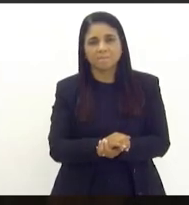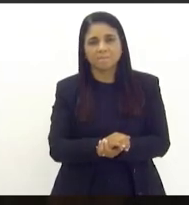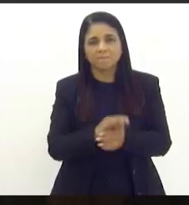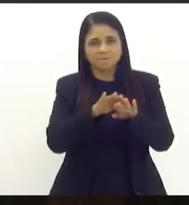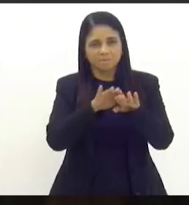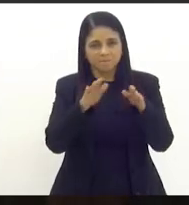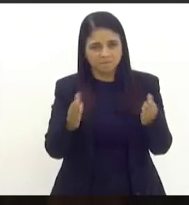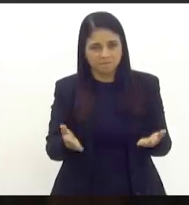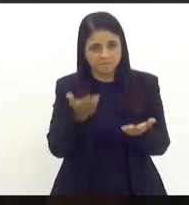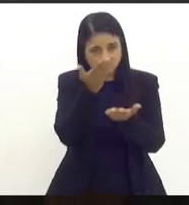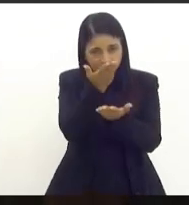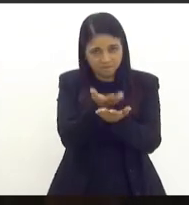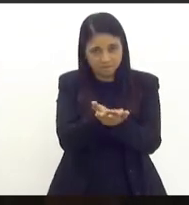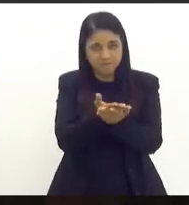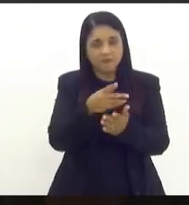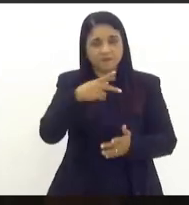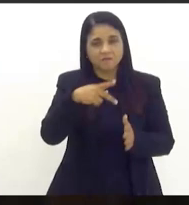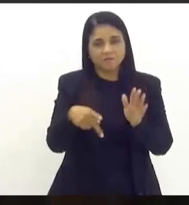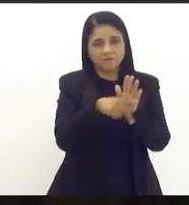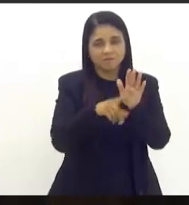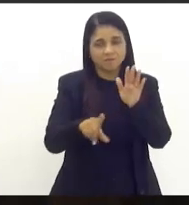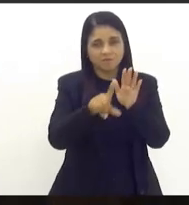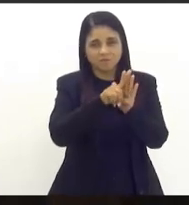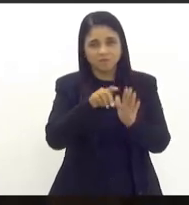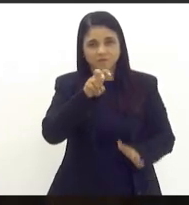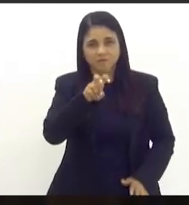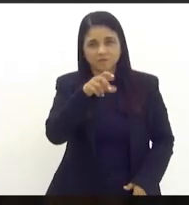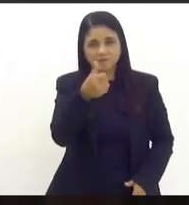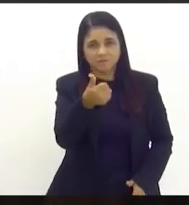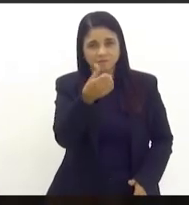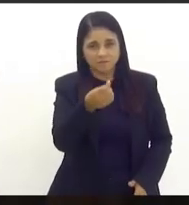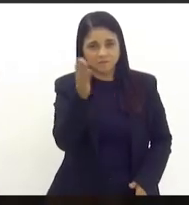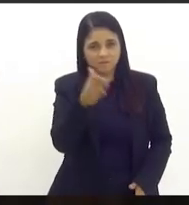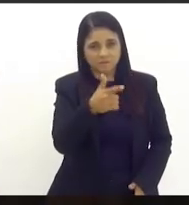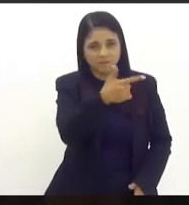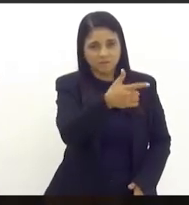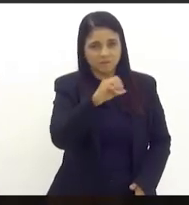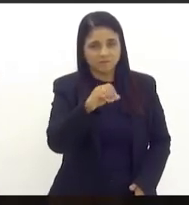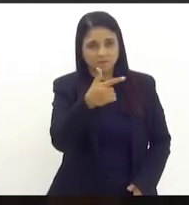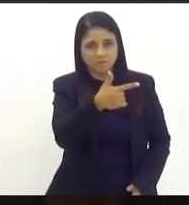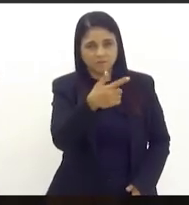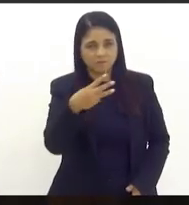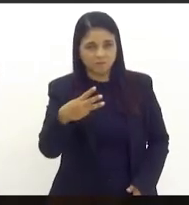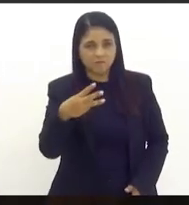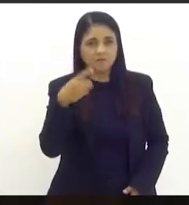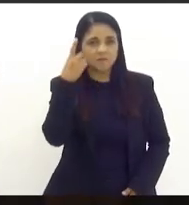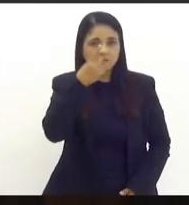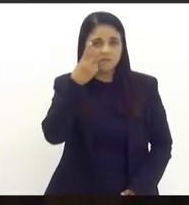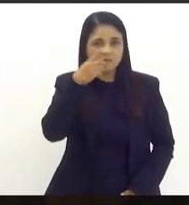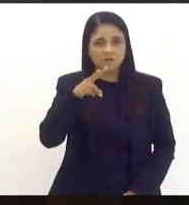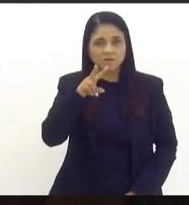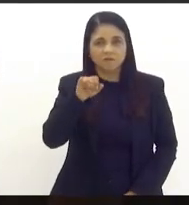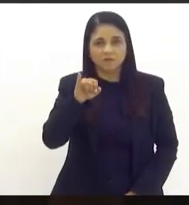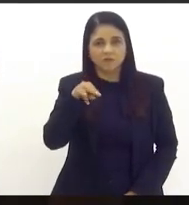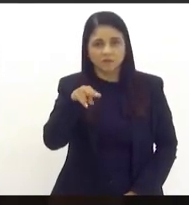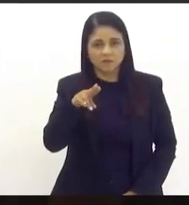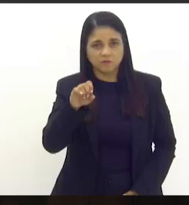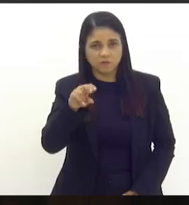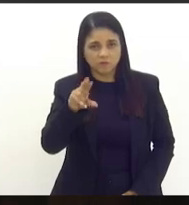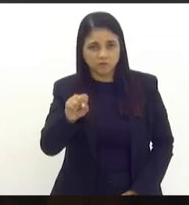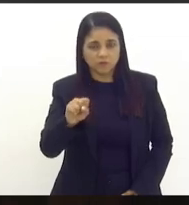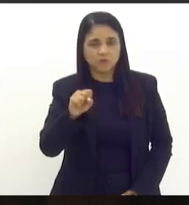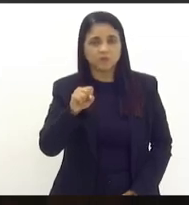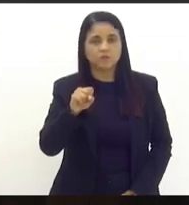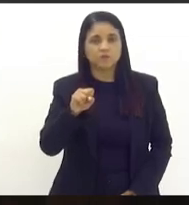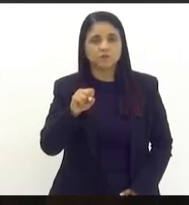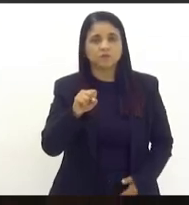a sobremesa projeto de lei 516/223 do deputado Vinícius gasolina